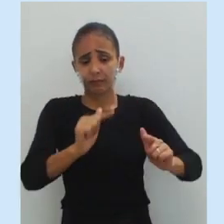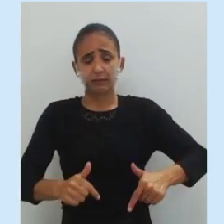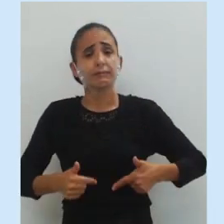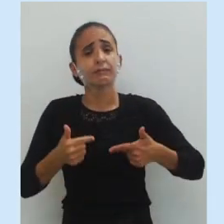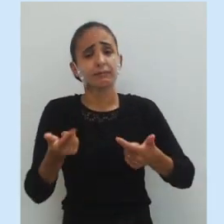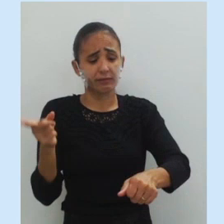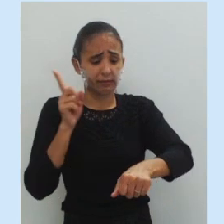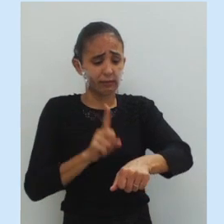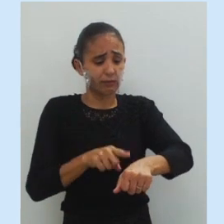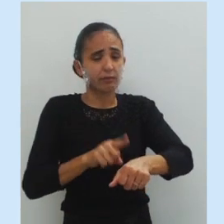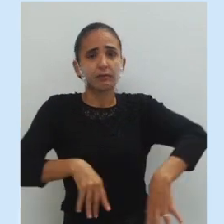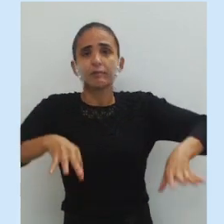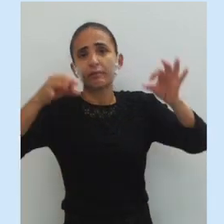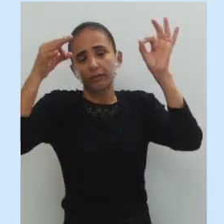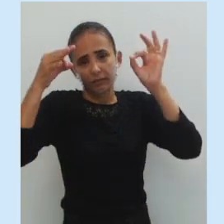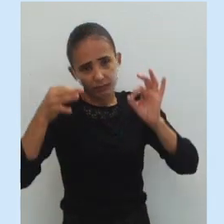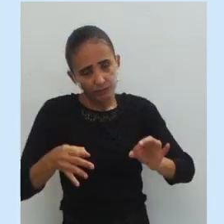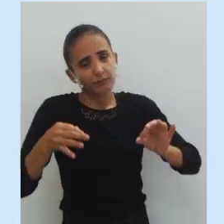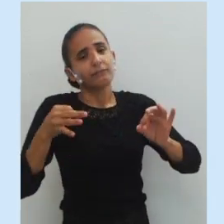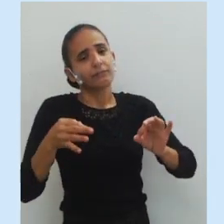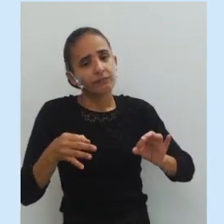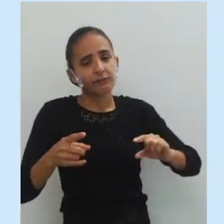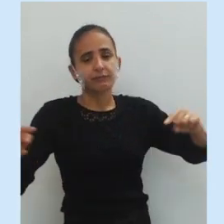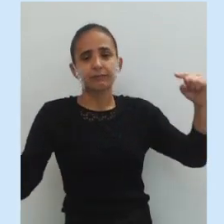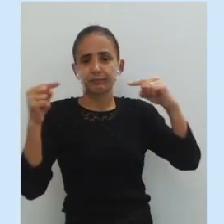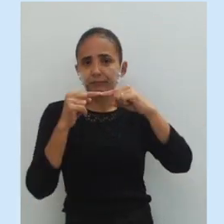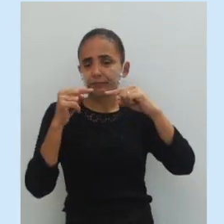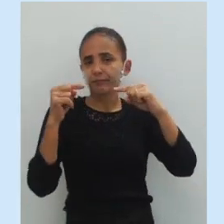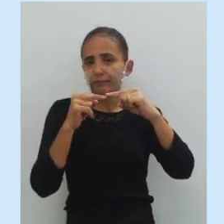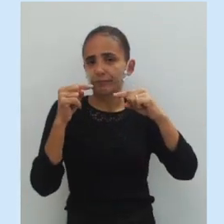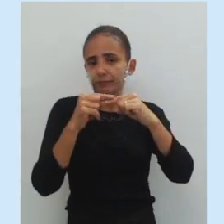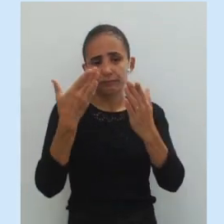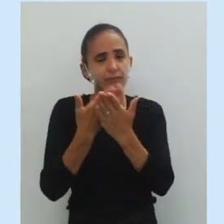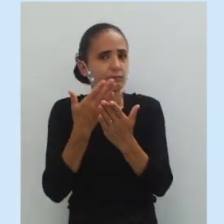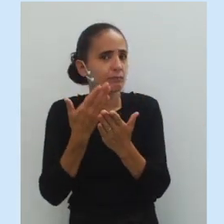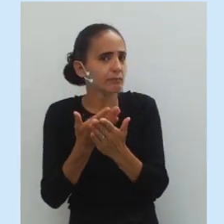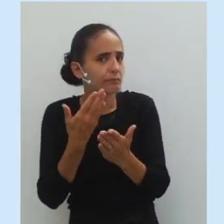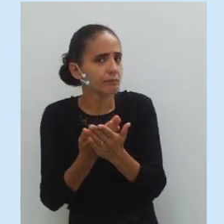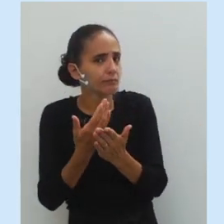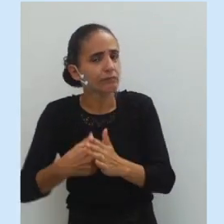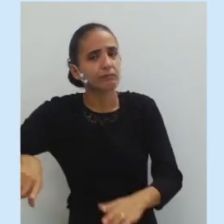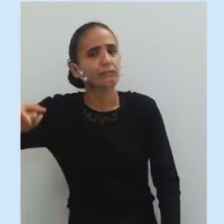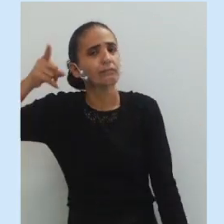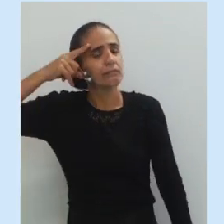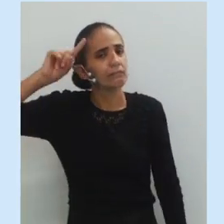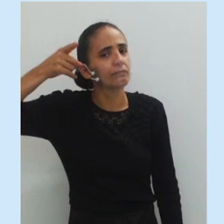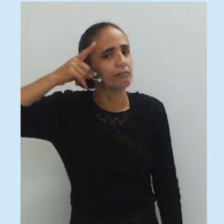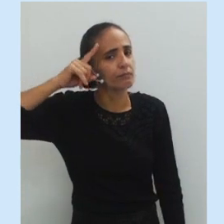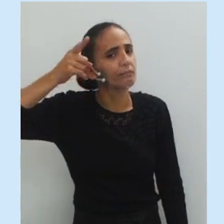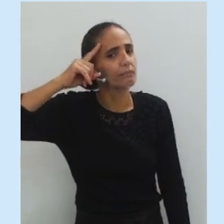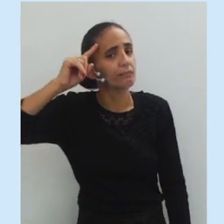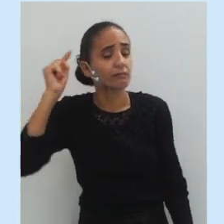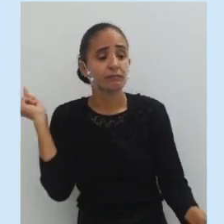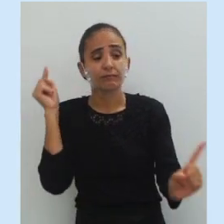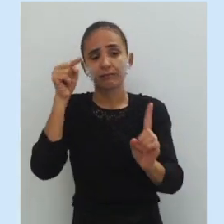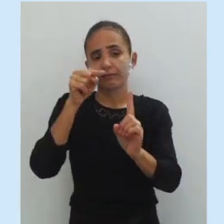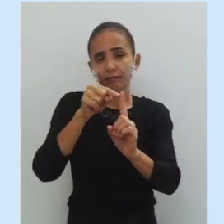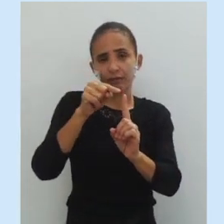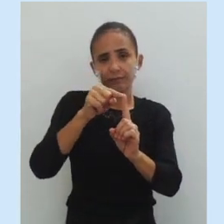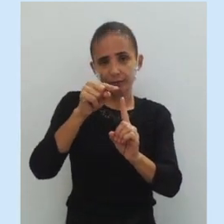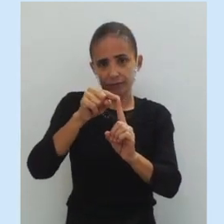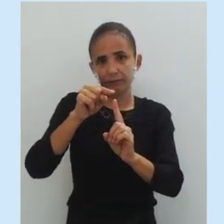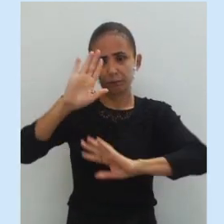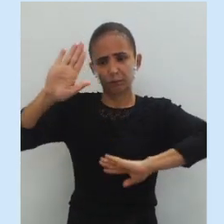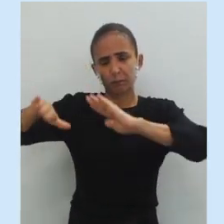determinado horário, né? Para a gente ter operações que são diárias, né? Com determinados objetivos que são